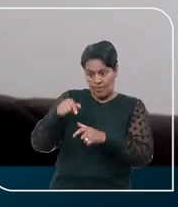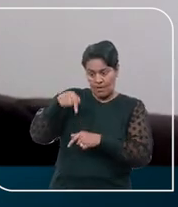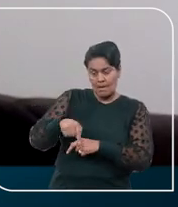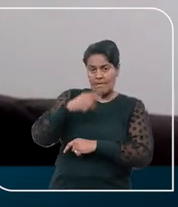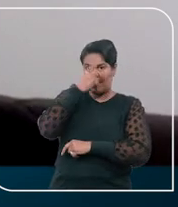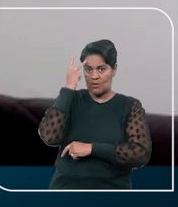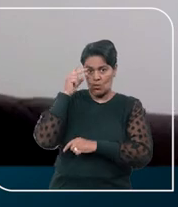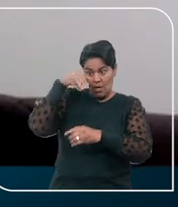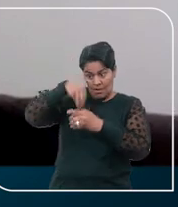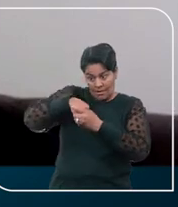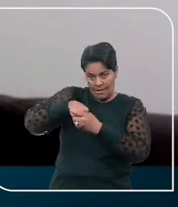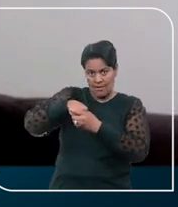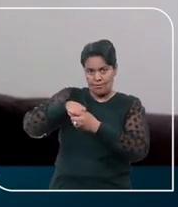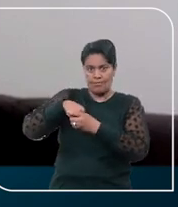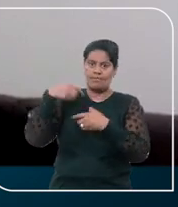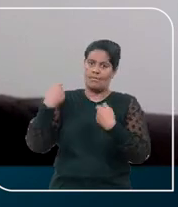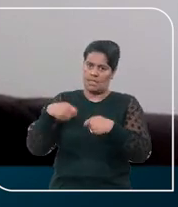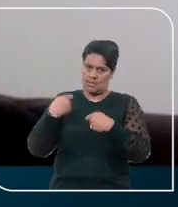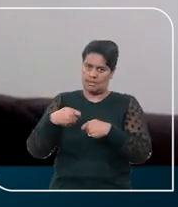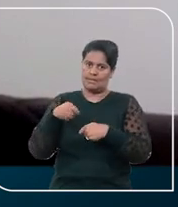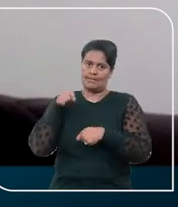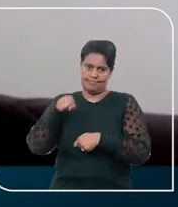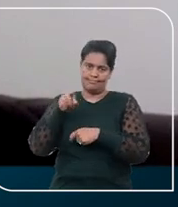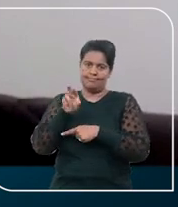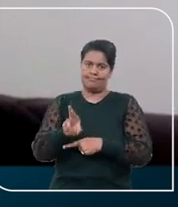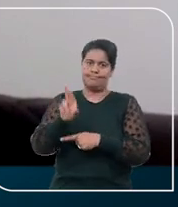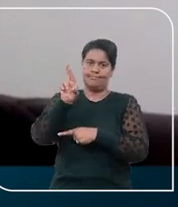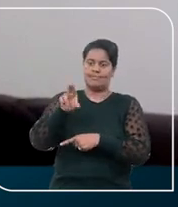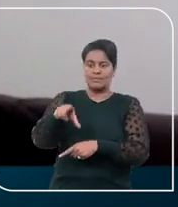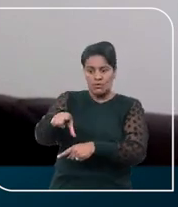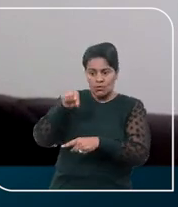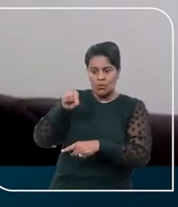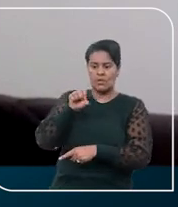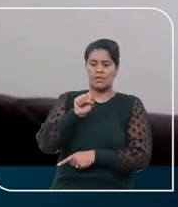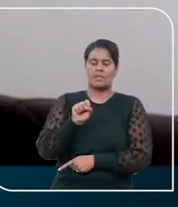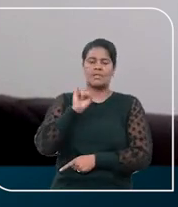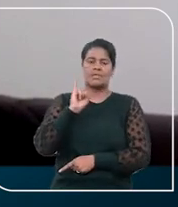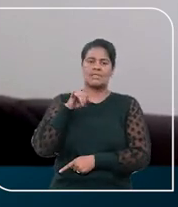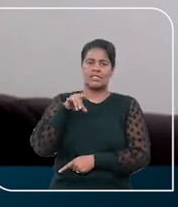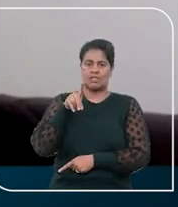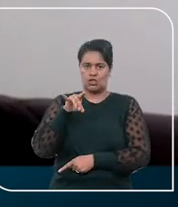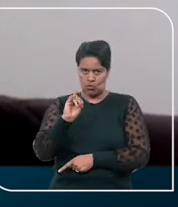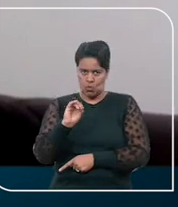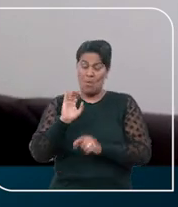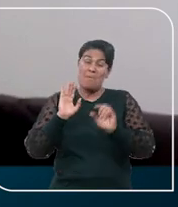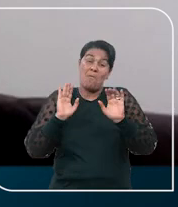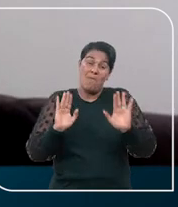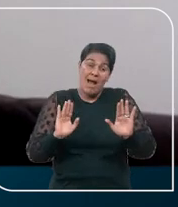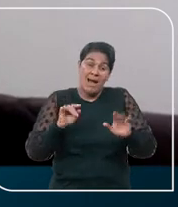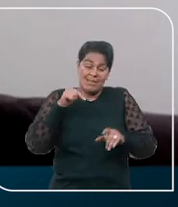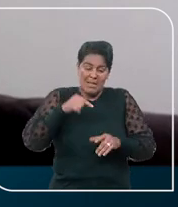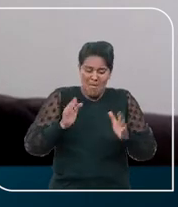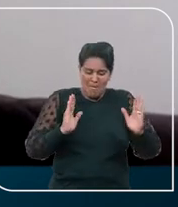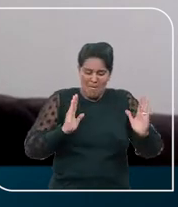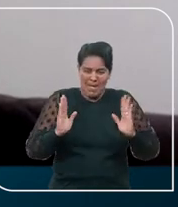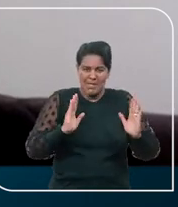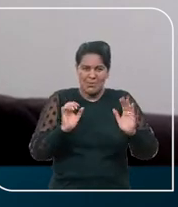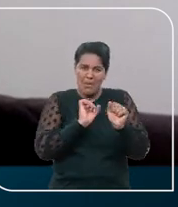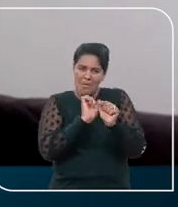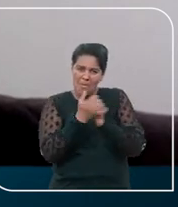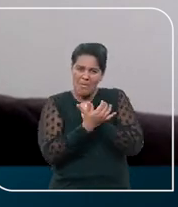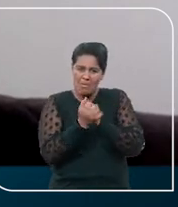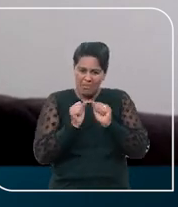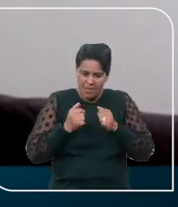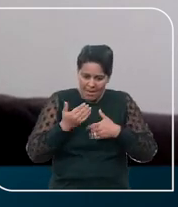condomínios, eles evoluíram, principalmente nesse momento pós-pandemia. Então, nós temos também muitas pessoas dedicadas que